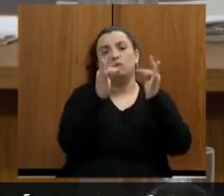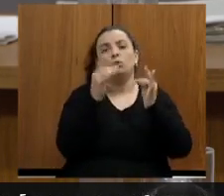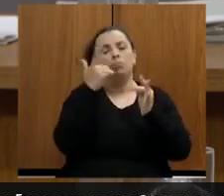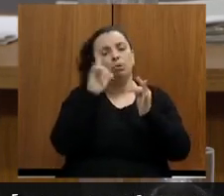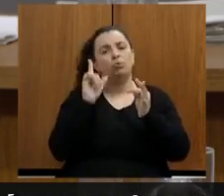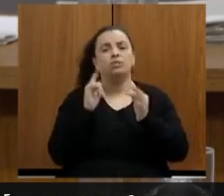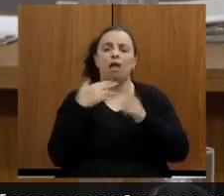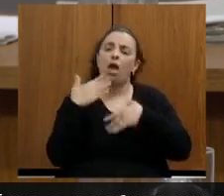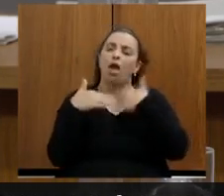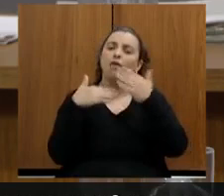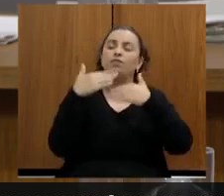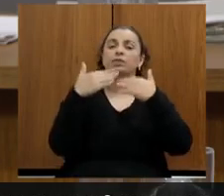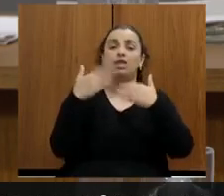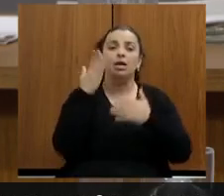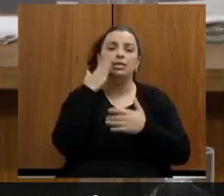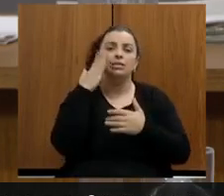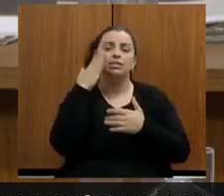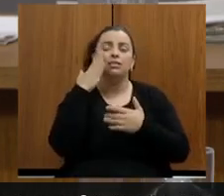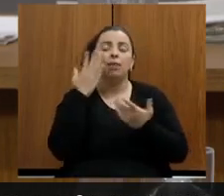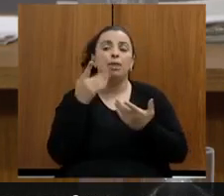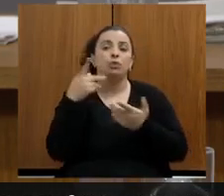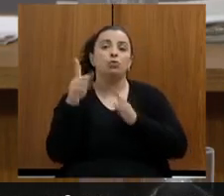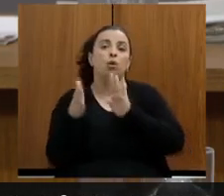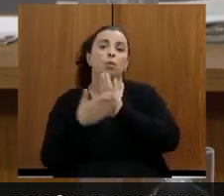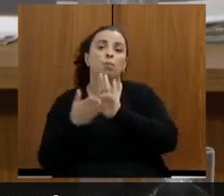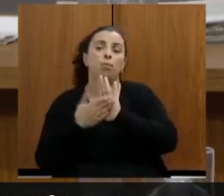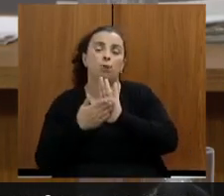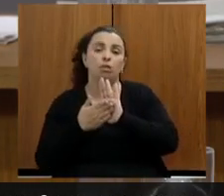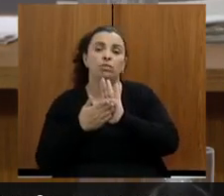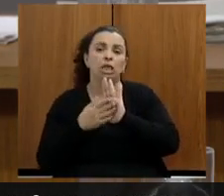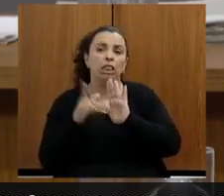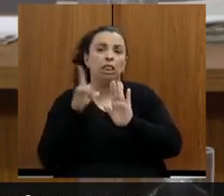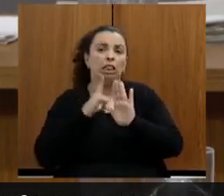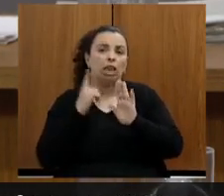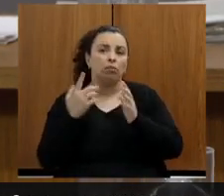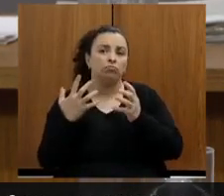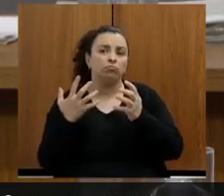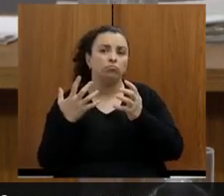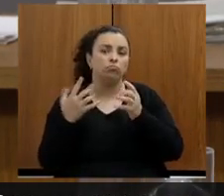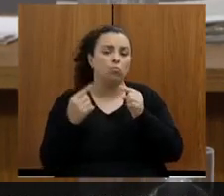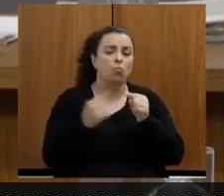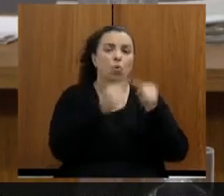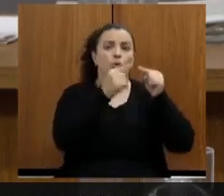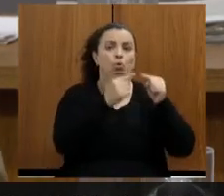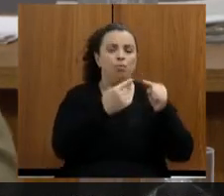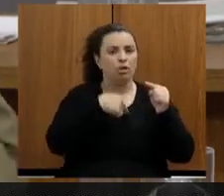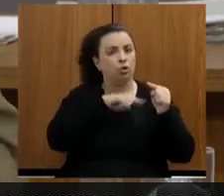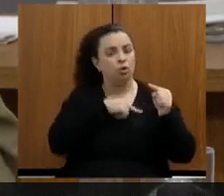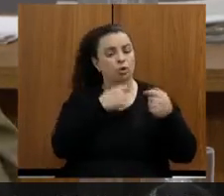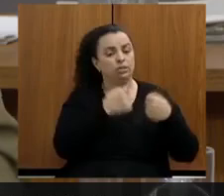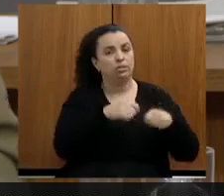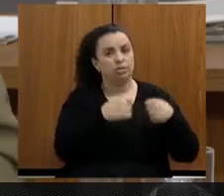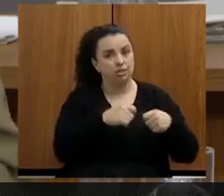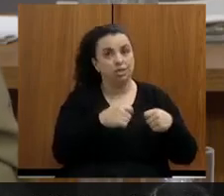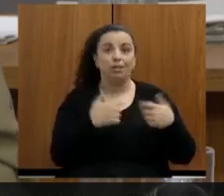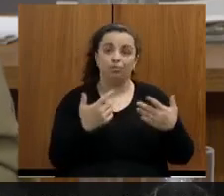avançar aí ele sabe exatamente se o que ele está propondo atende a gente eu acho que é muito importante é